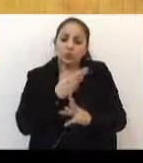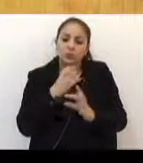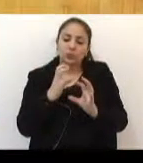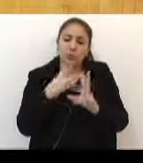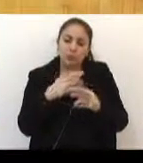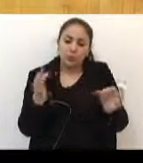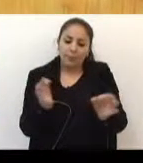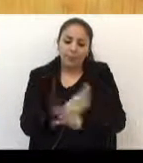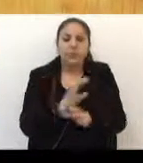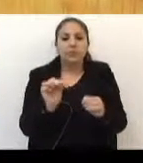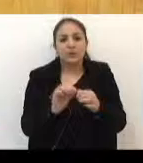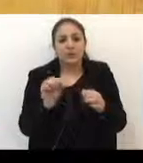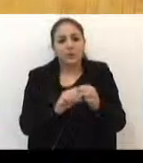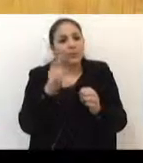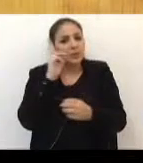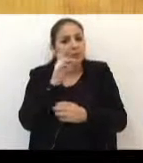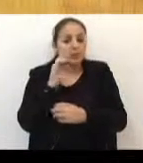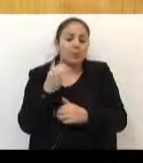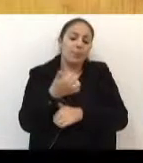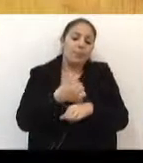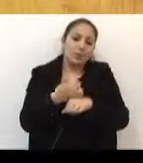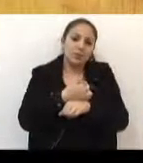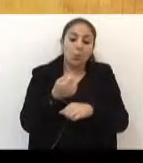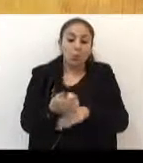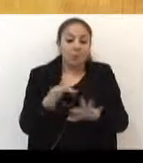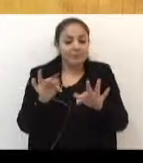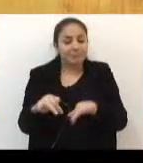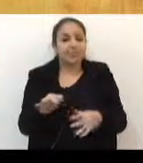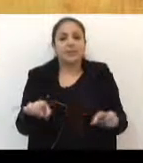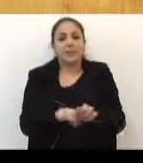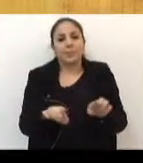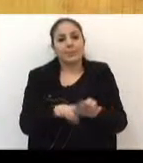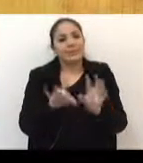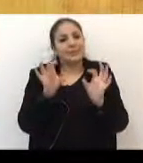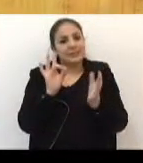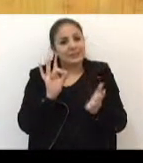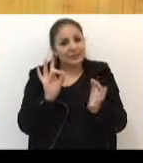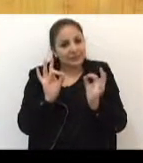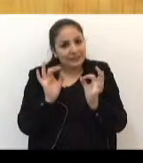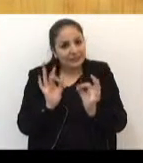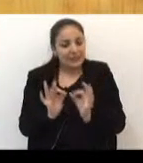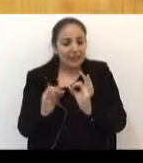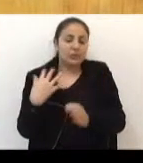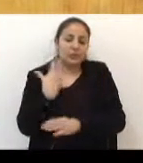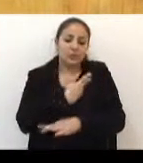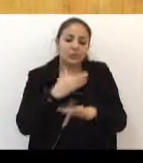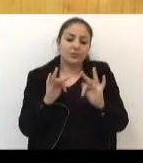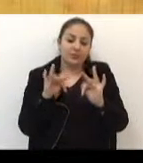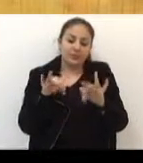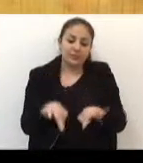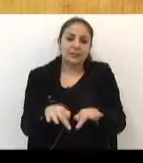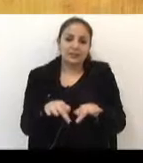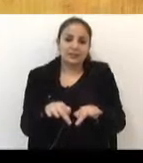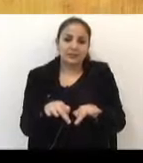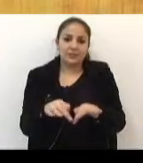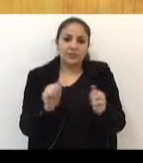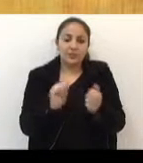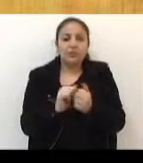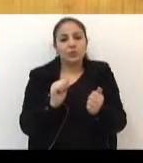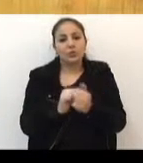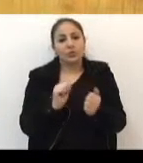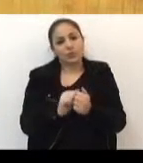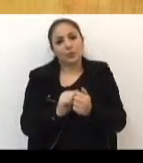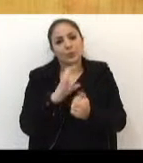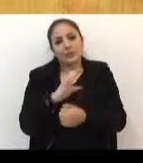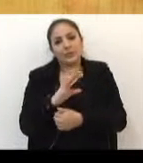também vai ser um resgate de uma profissão que está em extinção. E com certeza nós estaremos encerrando ali com o CTG Estância